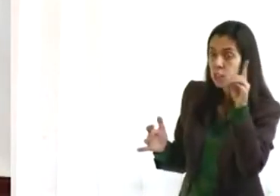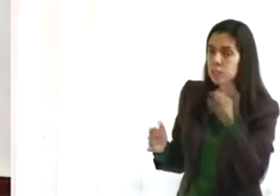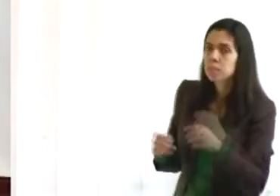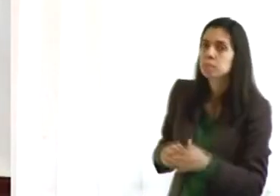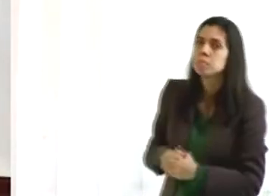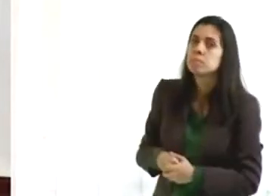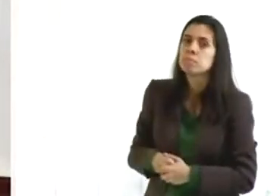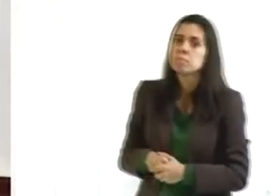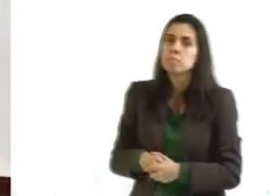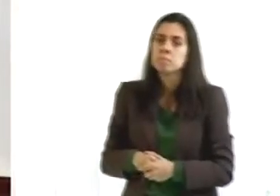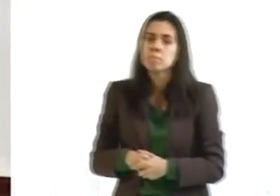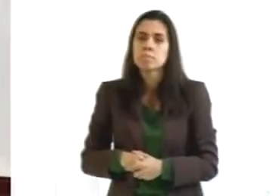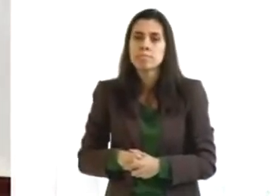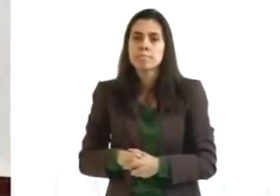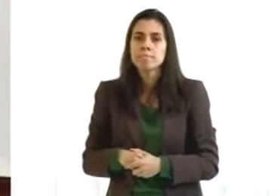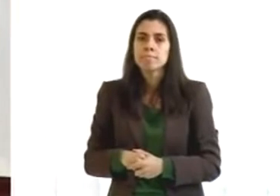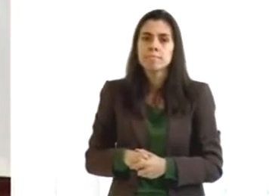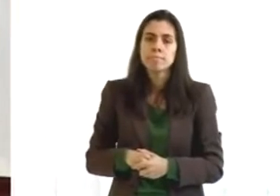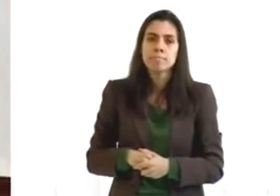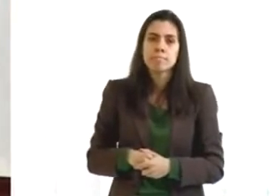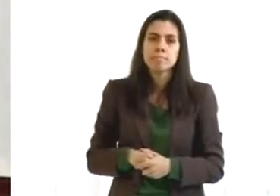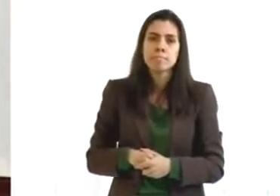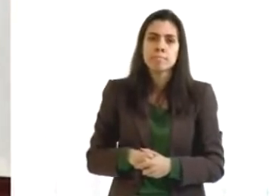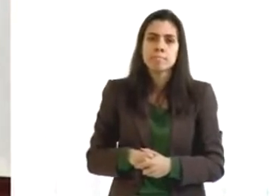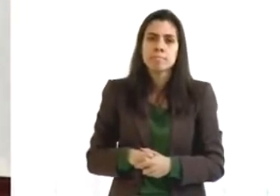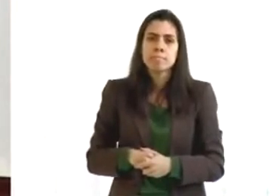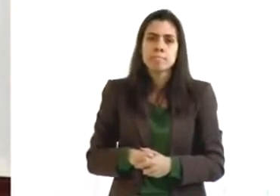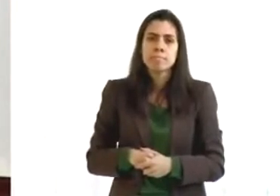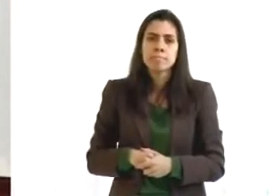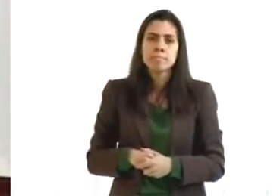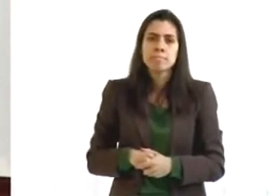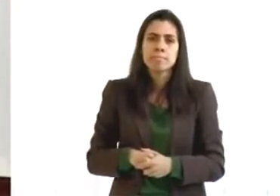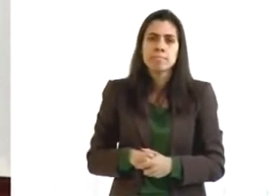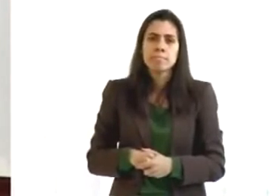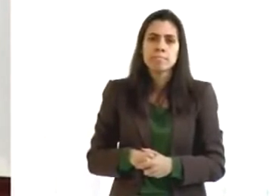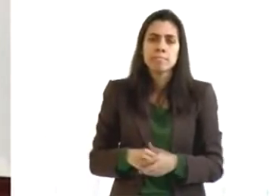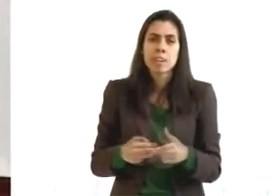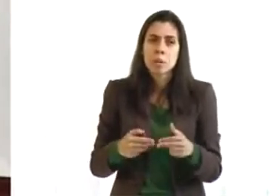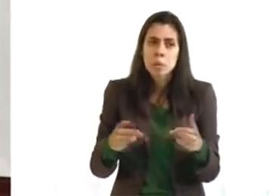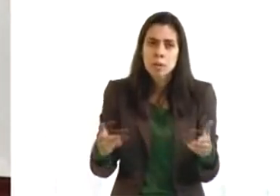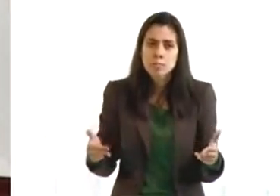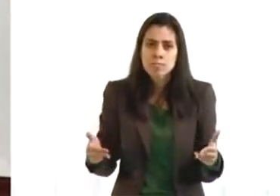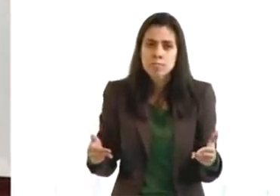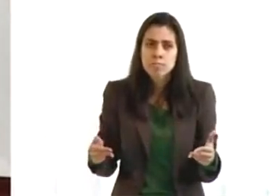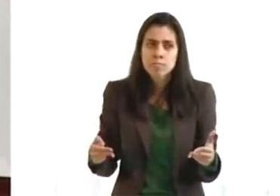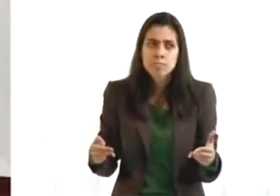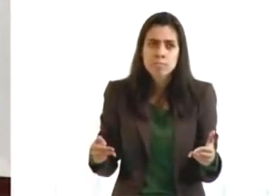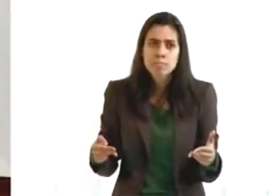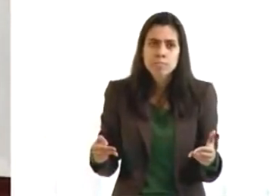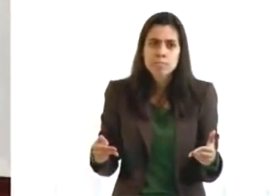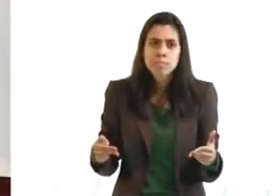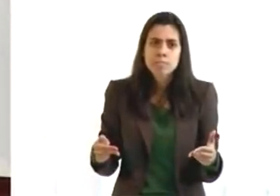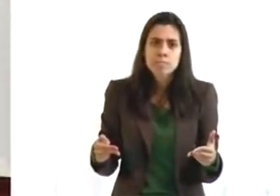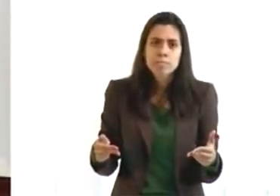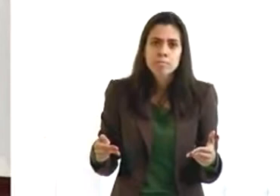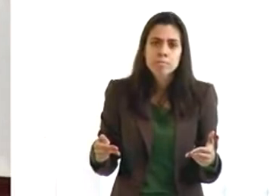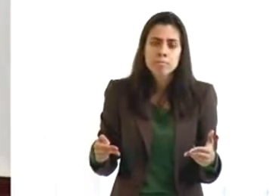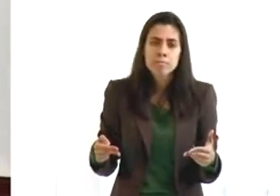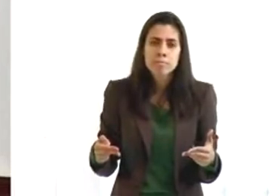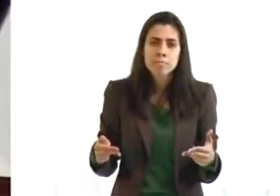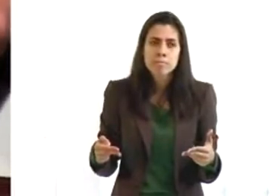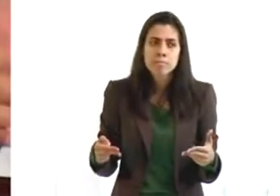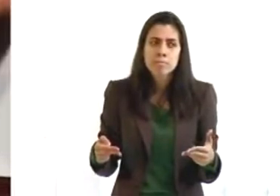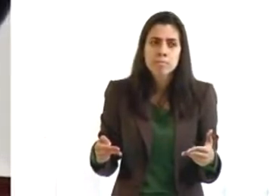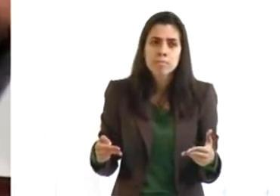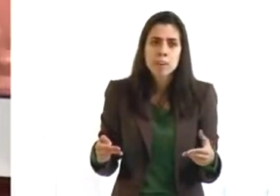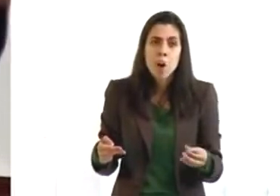Irmãos, de onde é que esse homem tirou essa informação? Como é que o etíope chegou a esta compreensão de